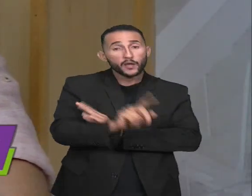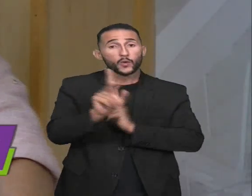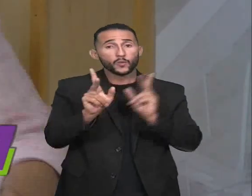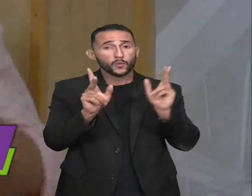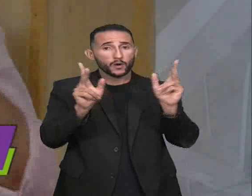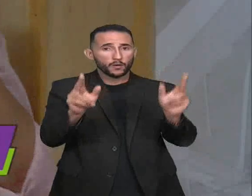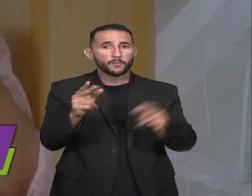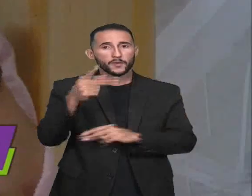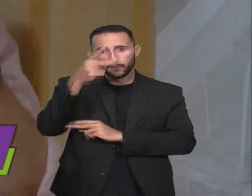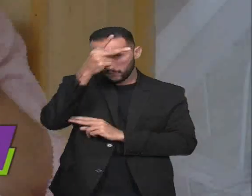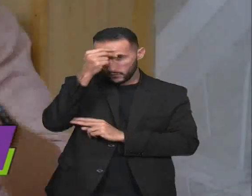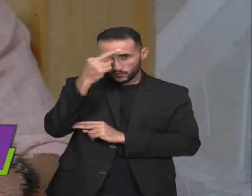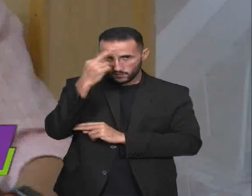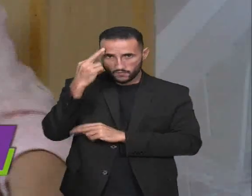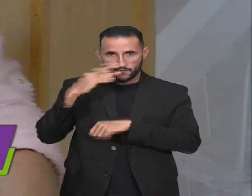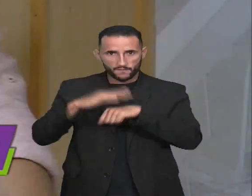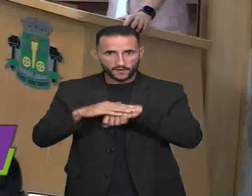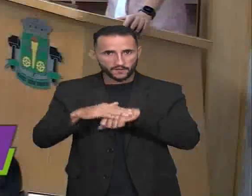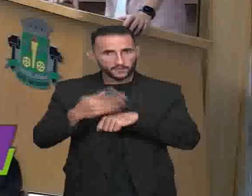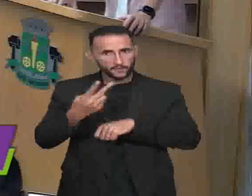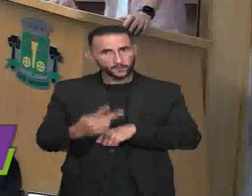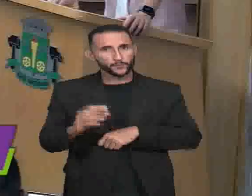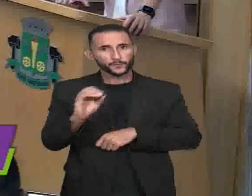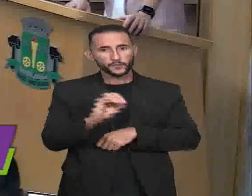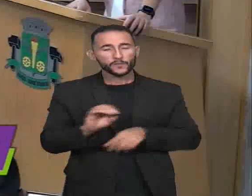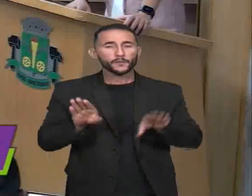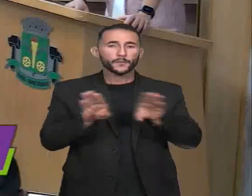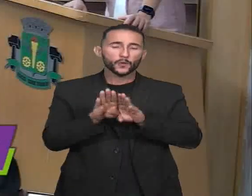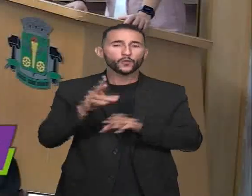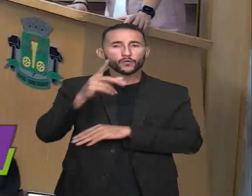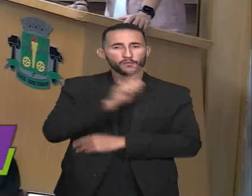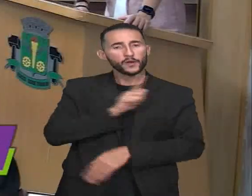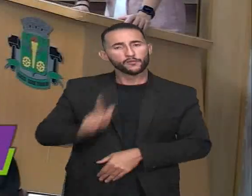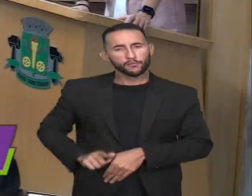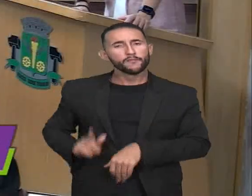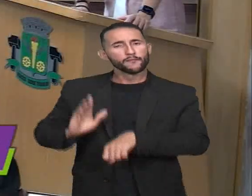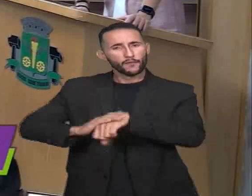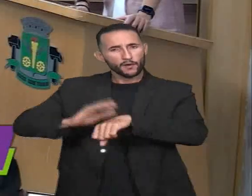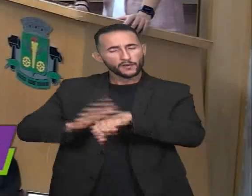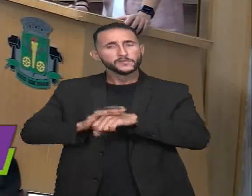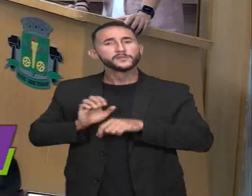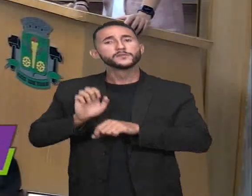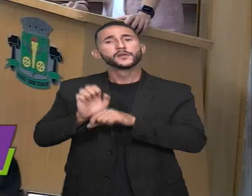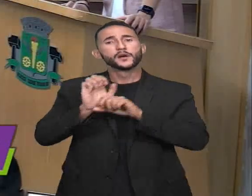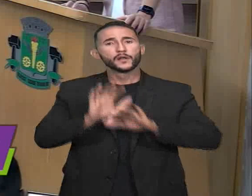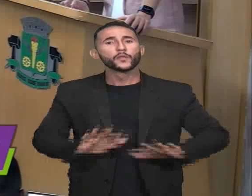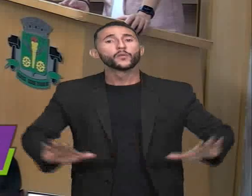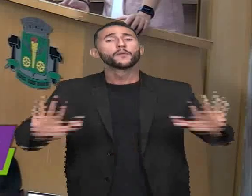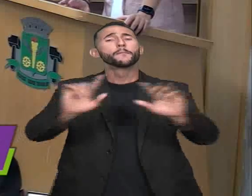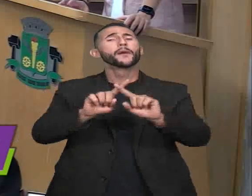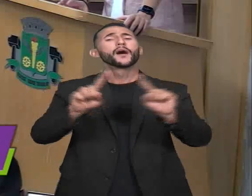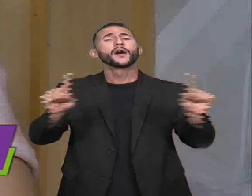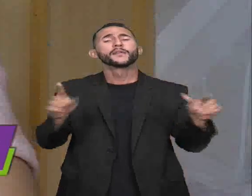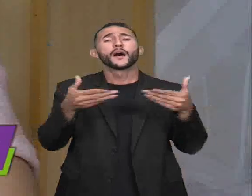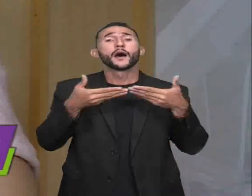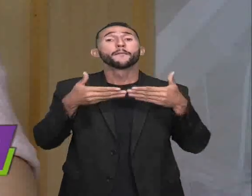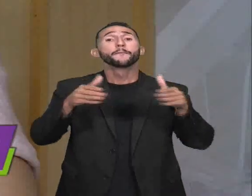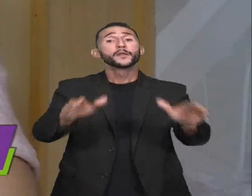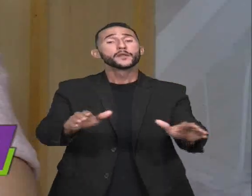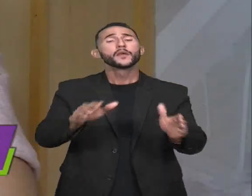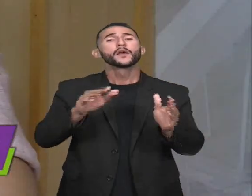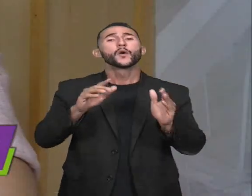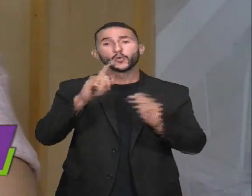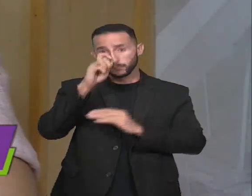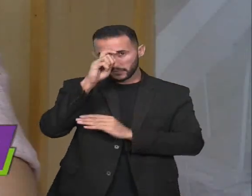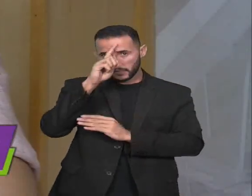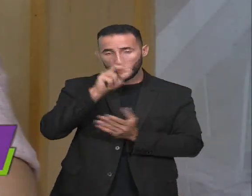nossa cidade Desculpa então e essa ação da reabertura do regional desses 100 leitos na